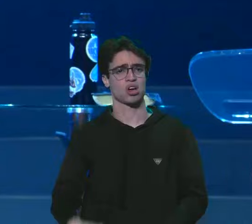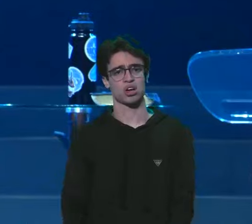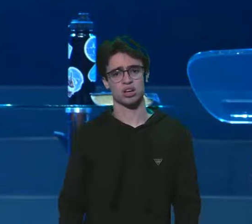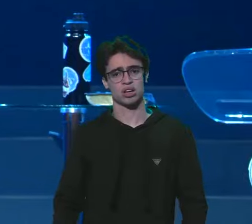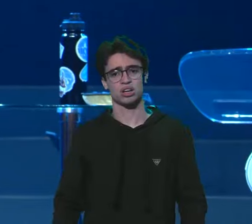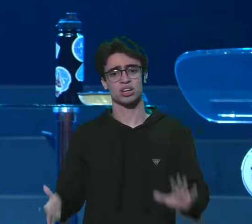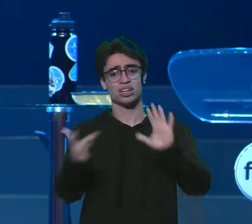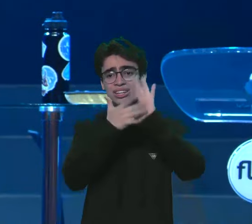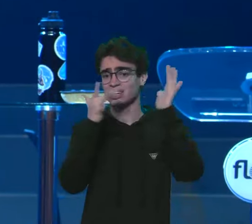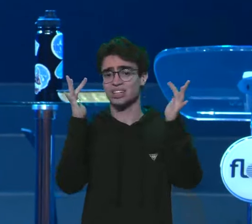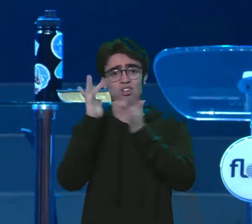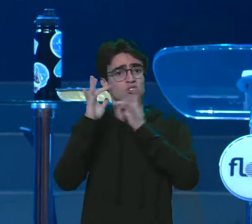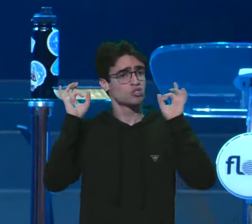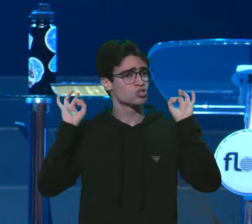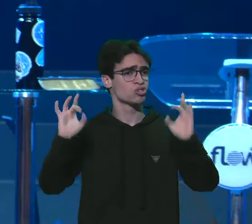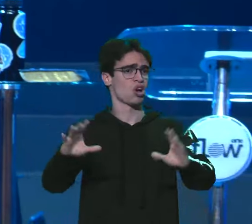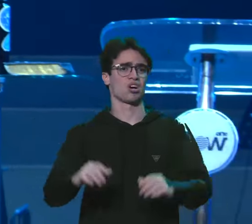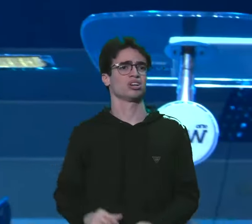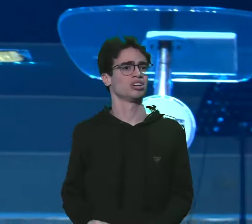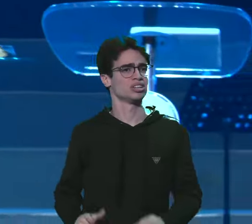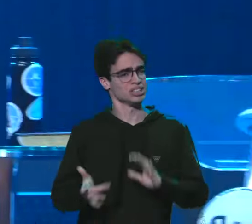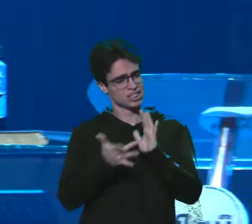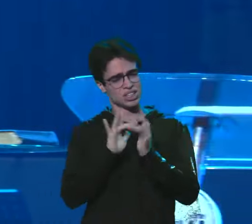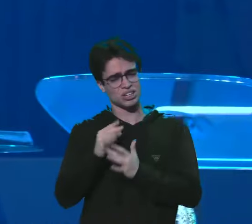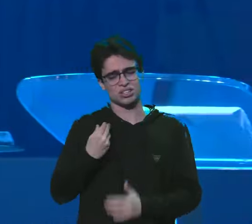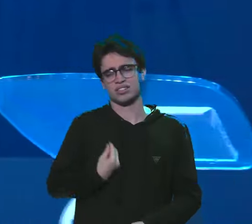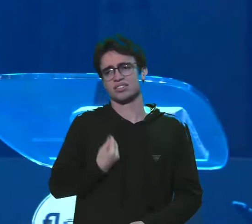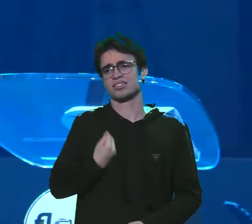Apenas Jesus, e ele está nesse lugar.